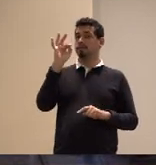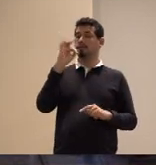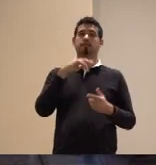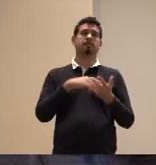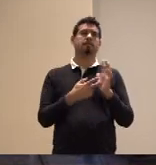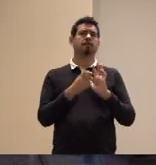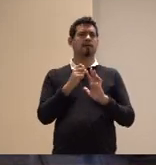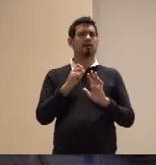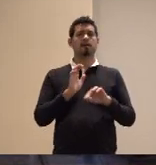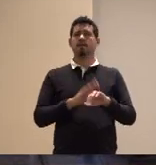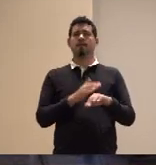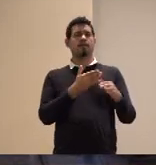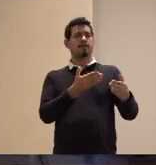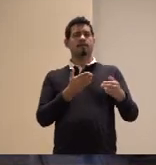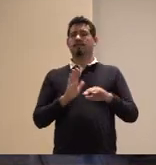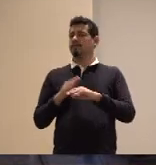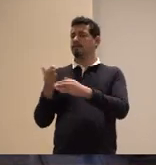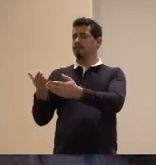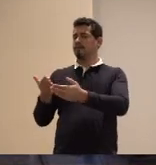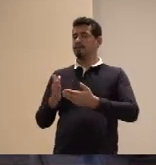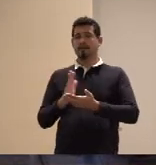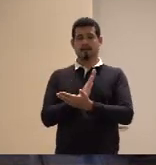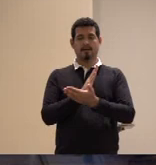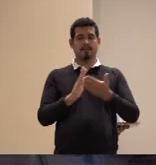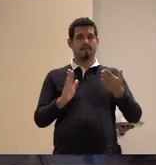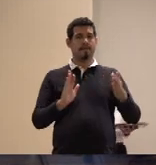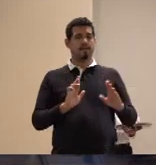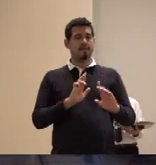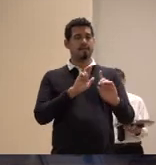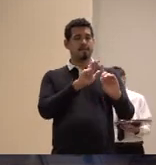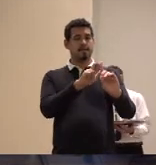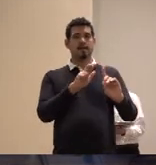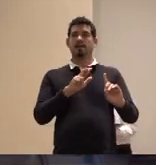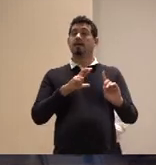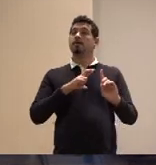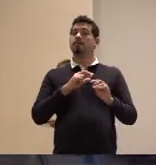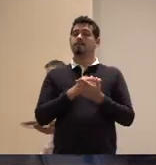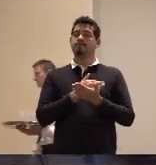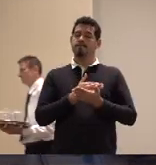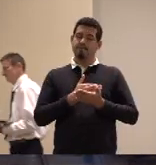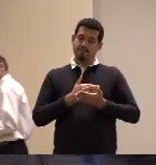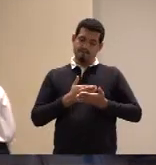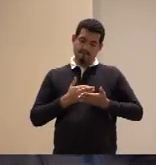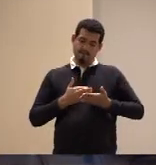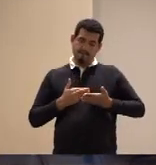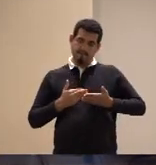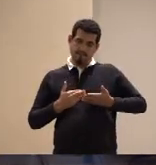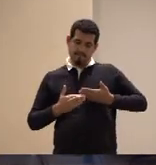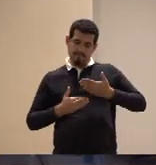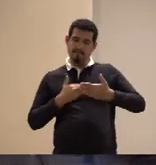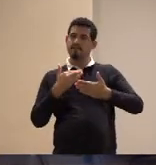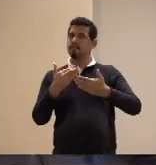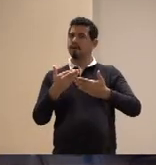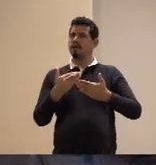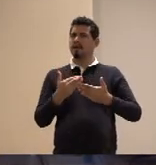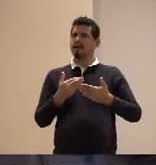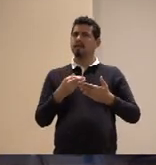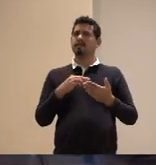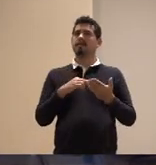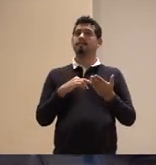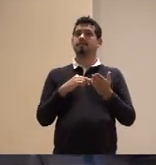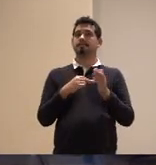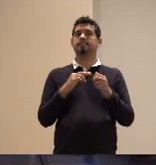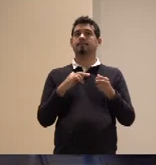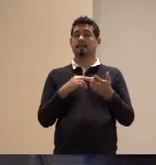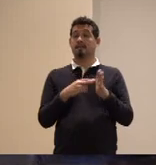se convidando algumas referências, tá certo? Então, eu passo inicialmente Capinzal, para o